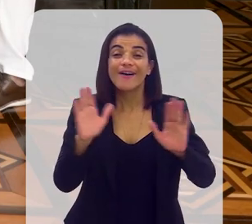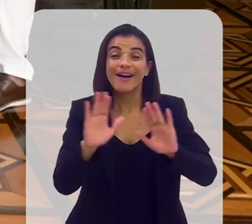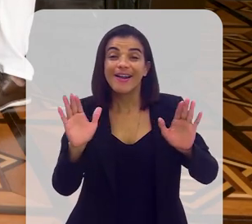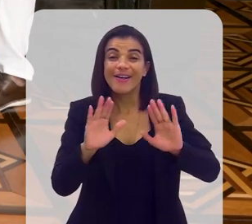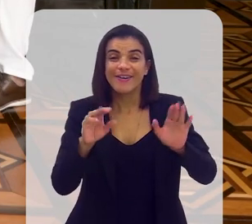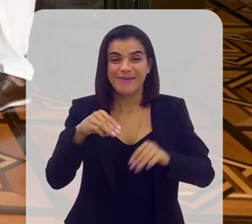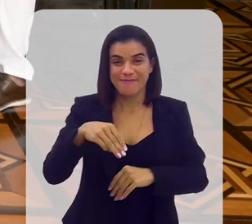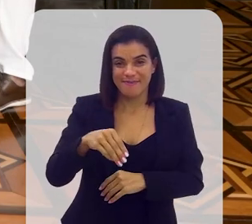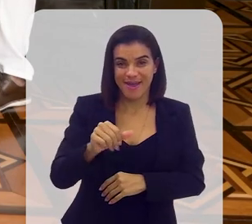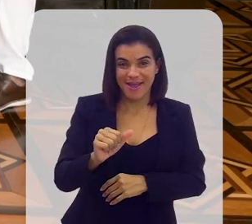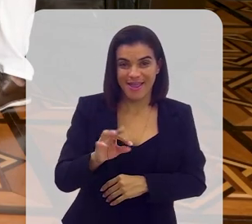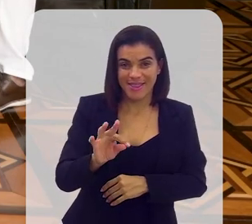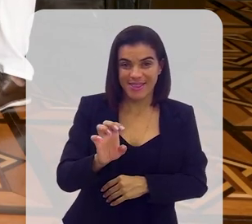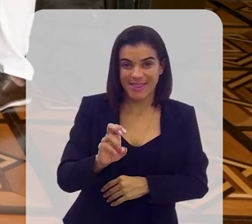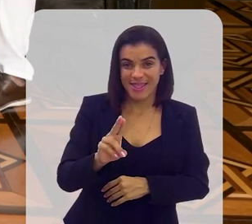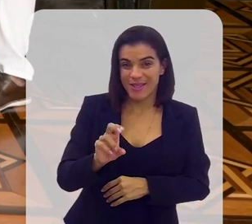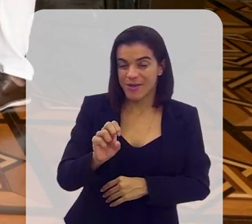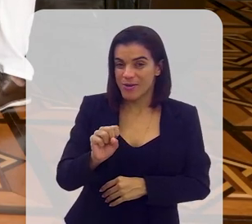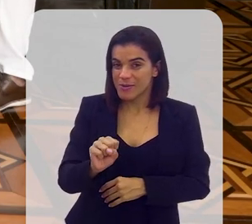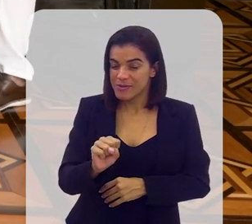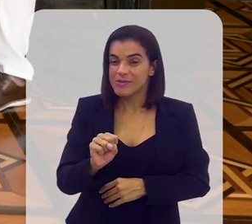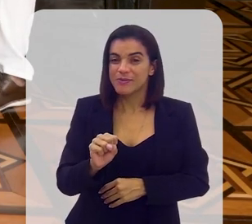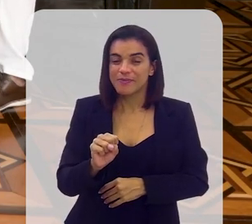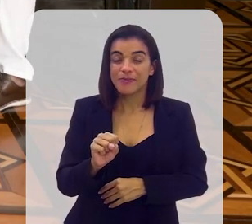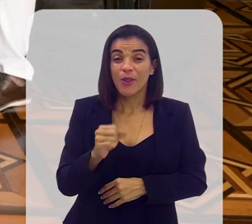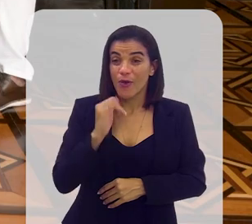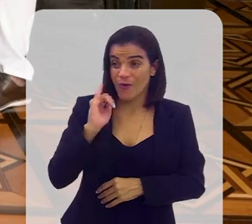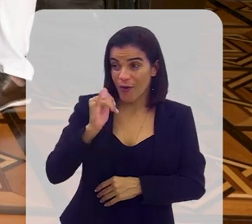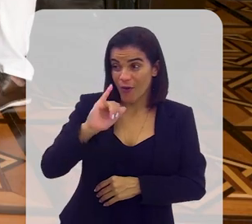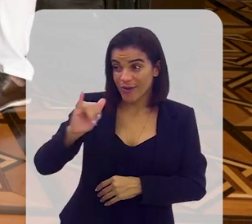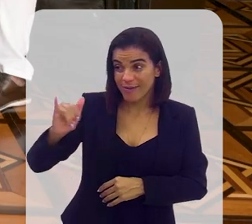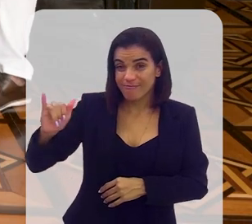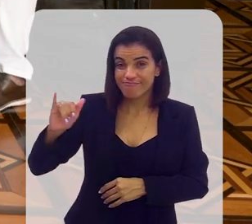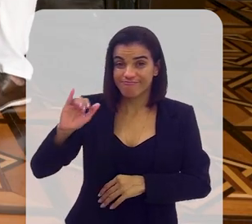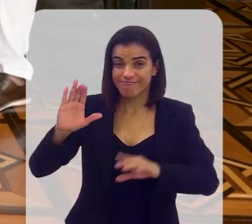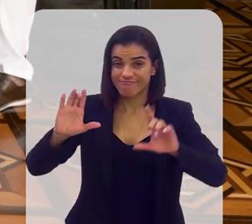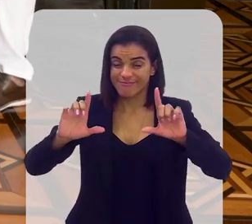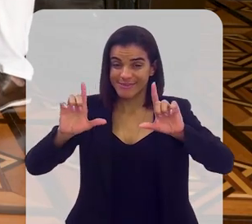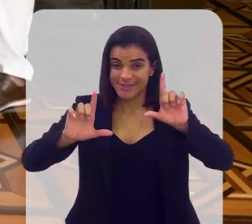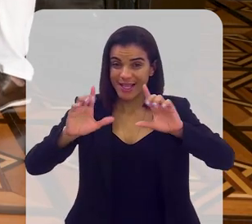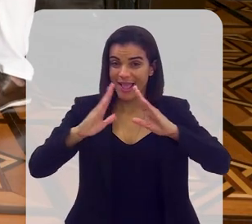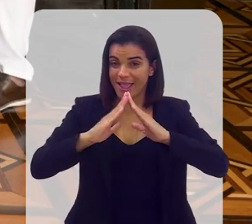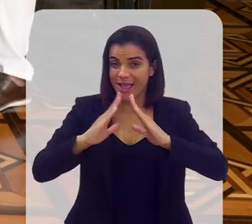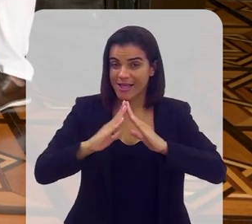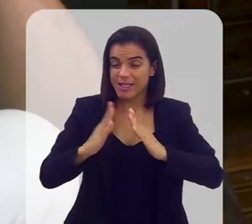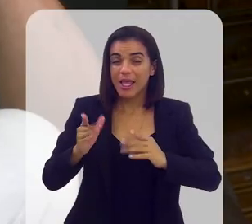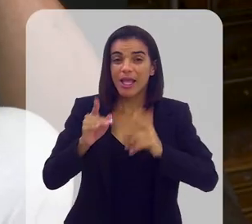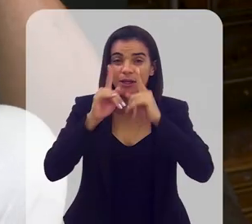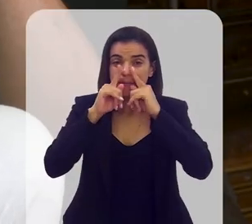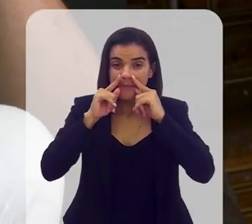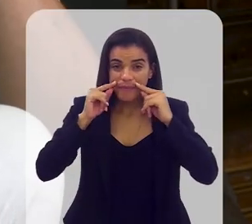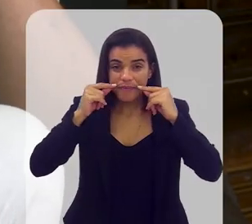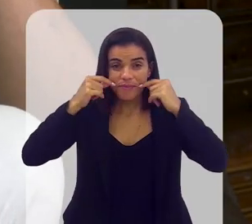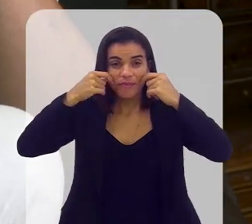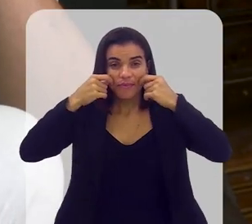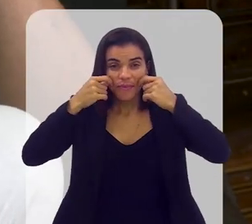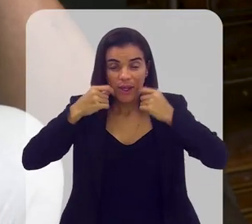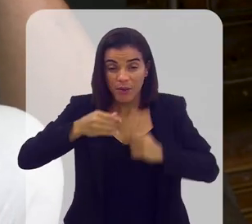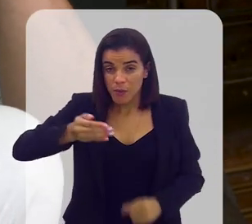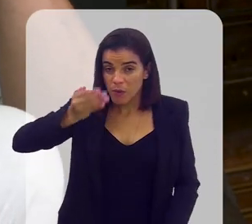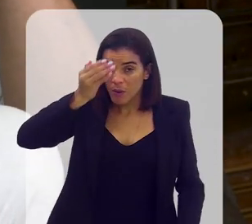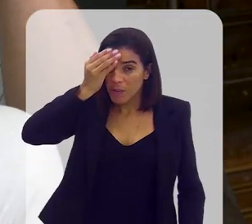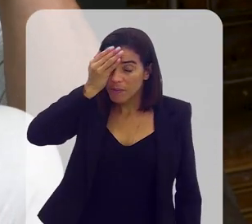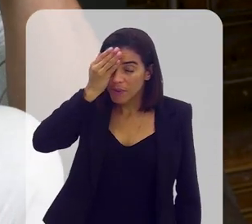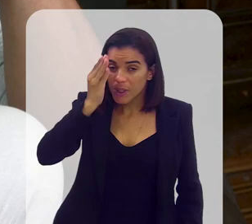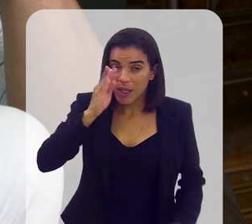pro Matheus, Paulinha, pro seu filho. Matheus vem, deixa eu contar para vocês em casa. O Matheus inspirou nesse bigode no Pirata